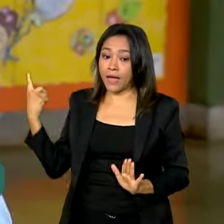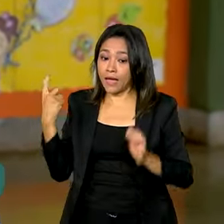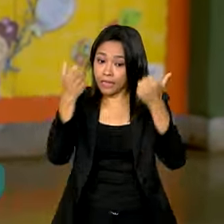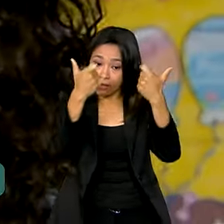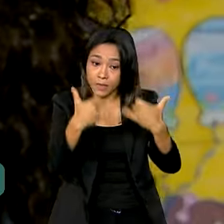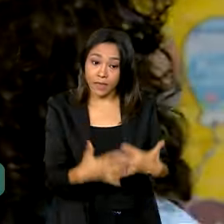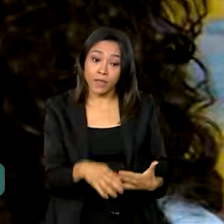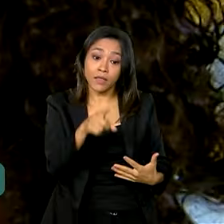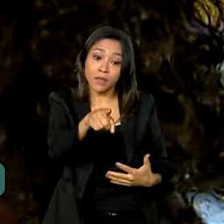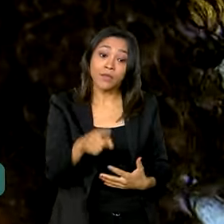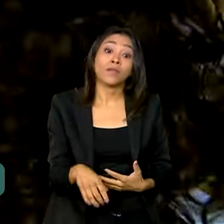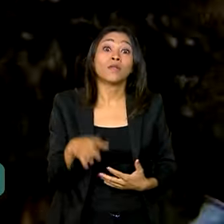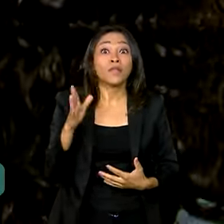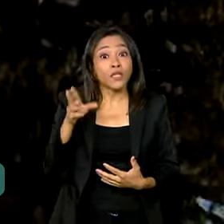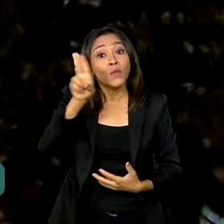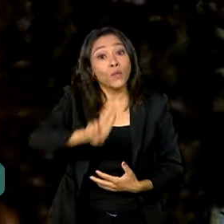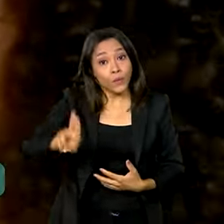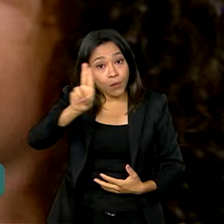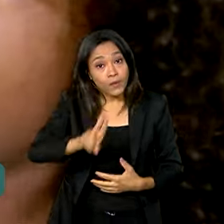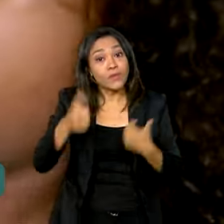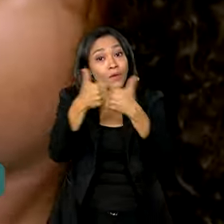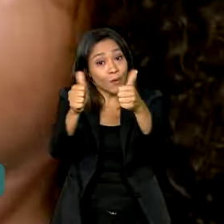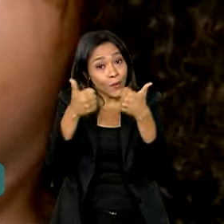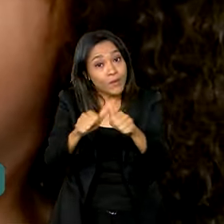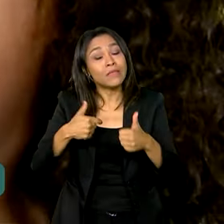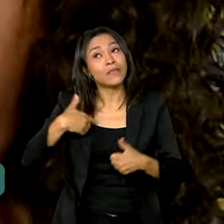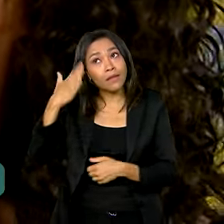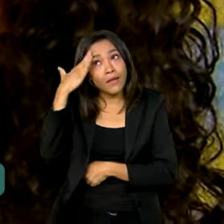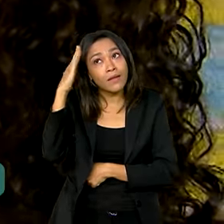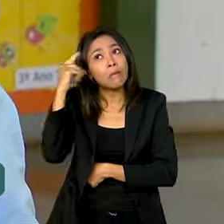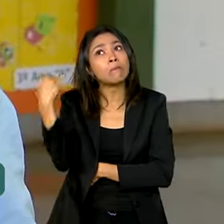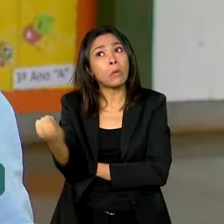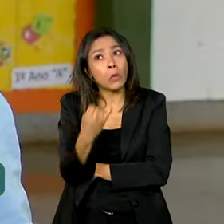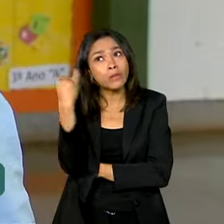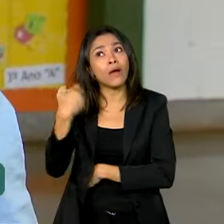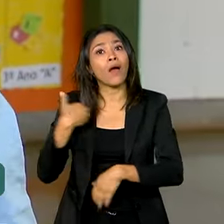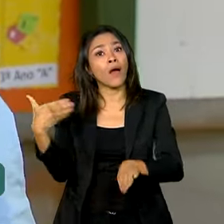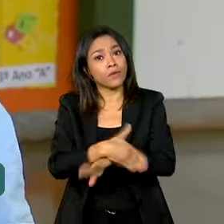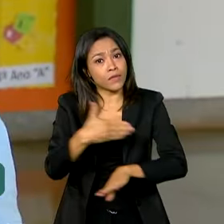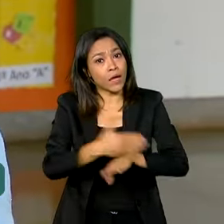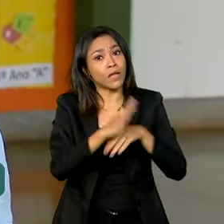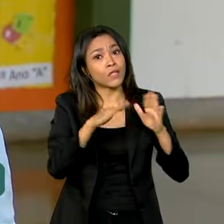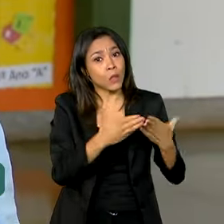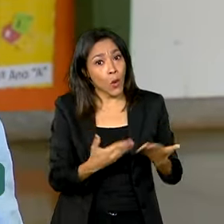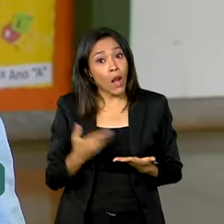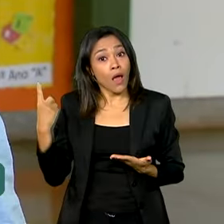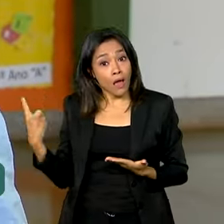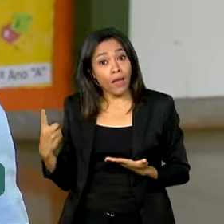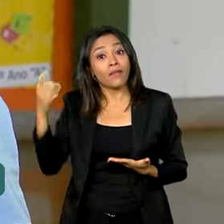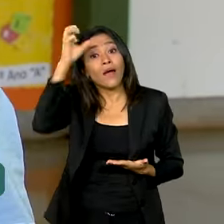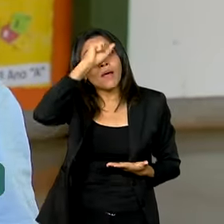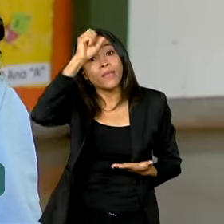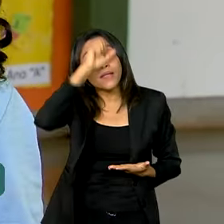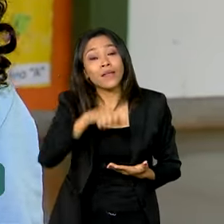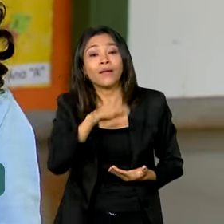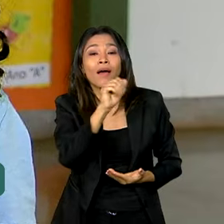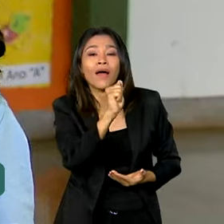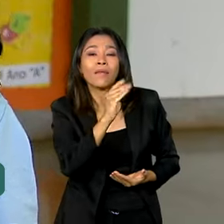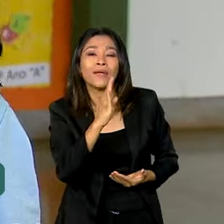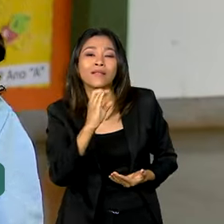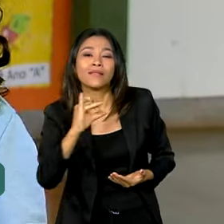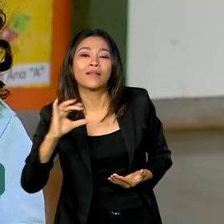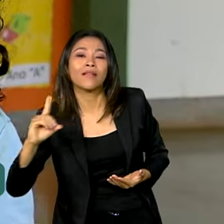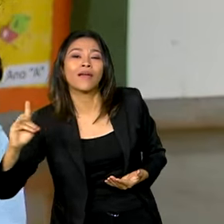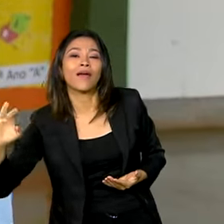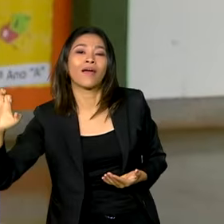transporte escolar e já entendeu a importância de estar na escola. Agora, por exemplo, está aprendendo o alfabeto.